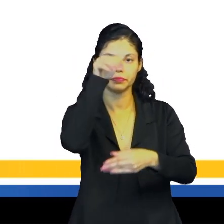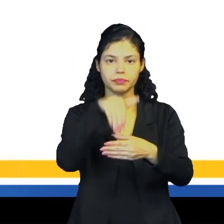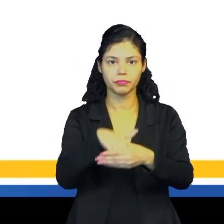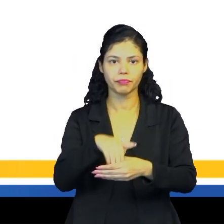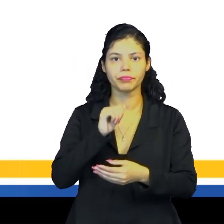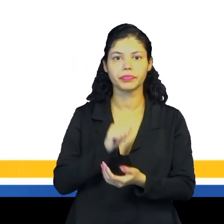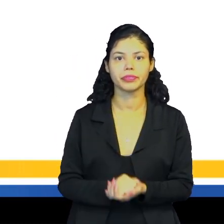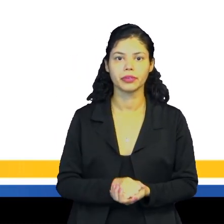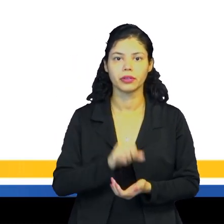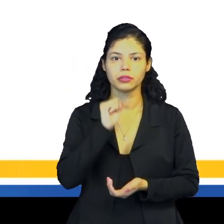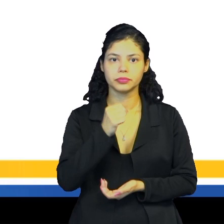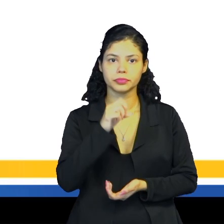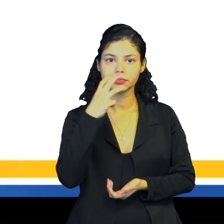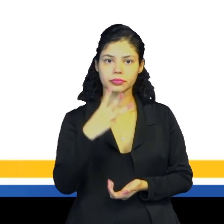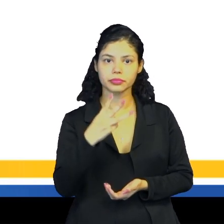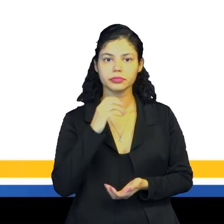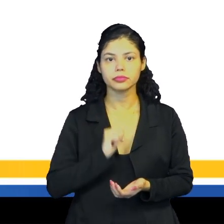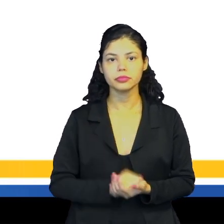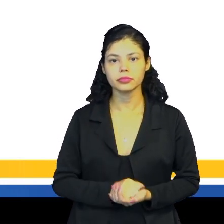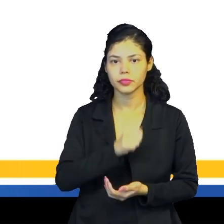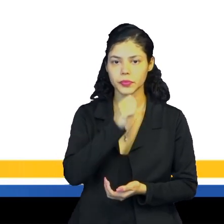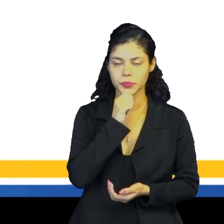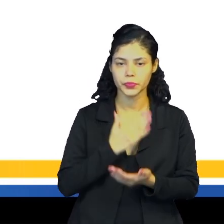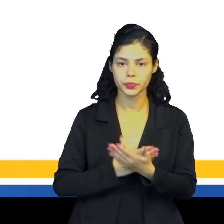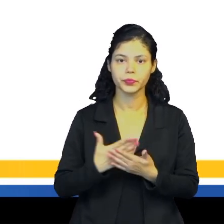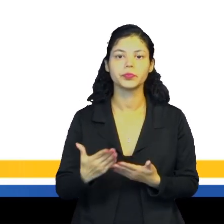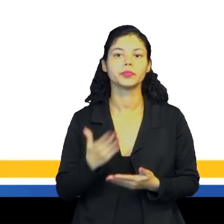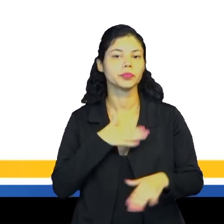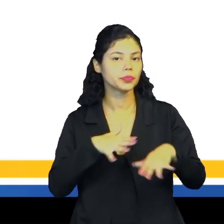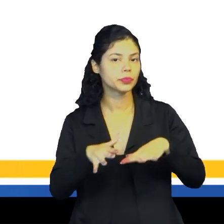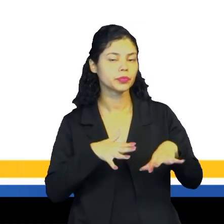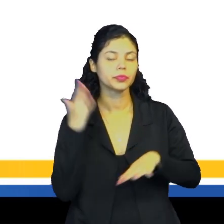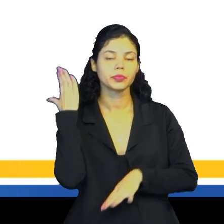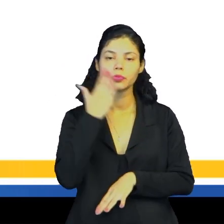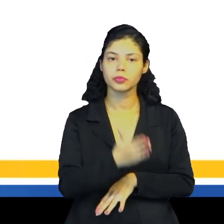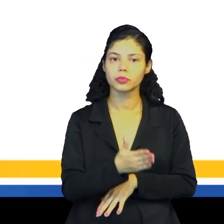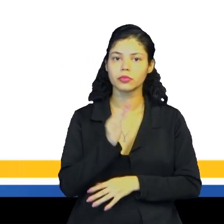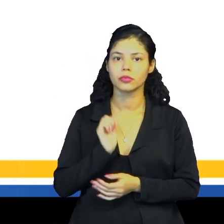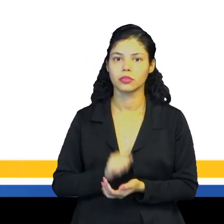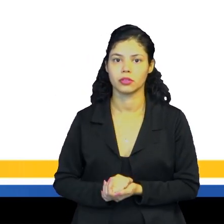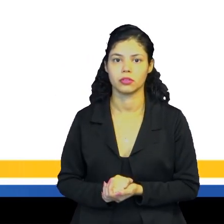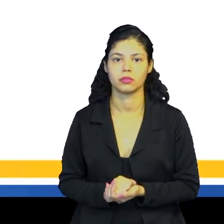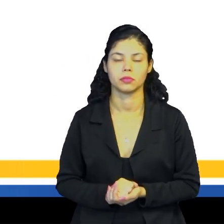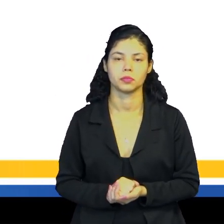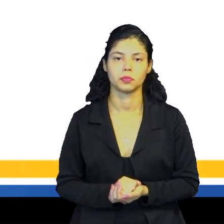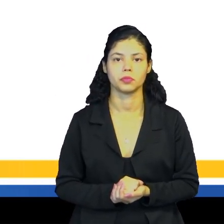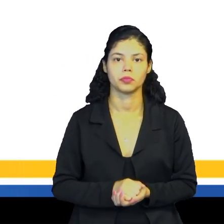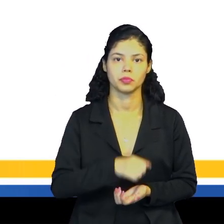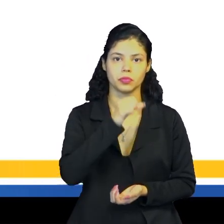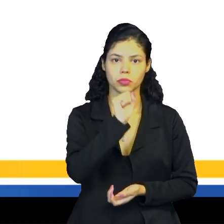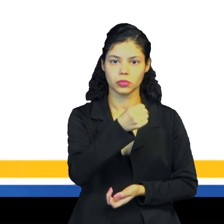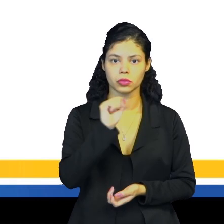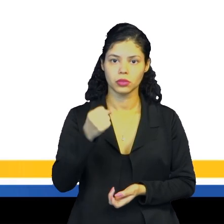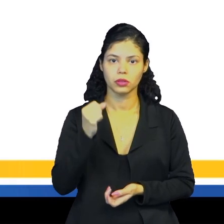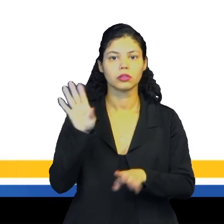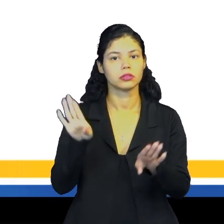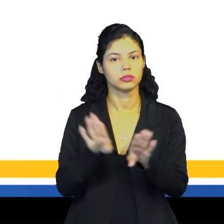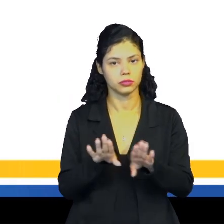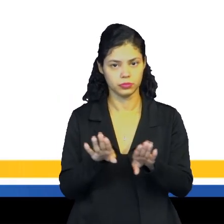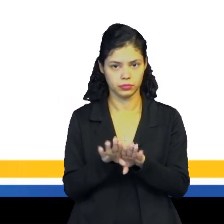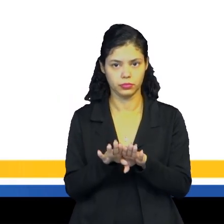Em 1983, né, a gente tem o início aí do movimento Direta Já, culminando aí com